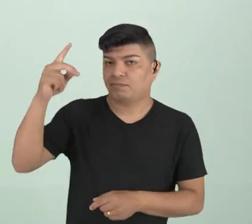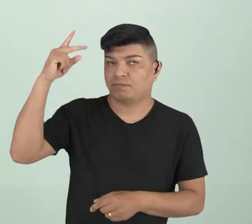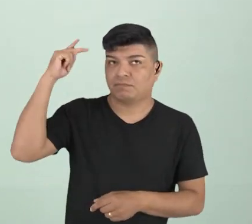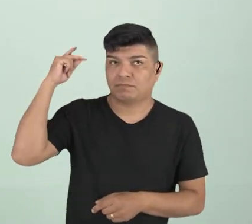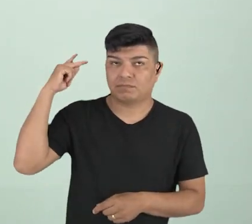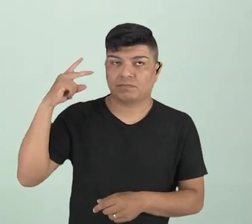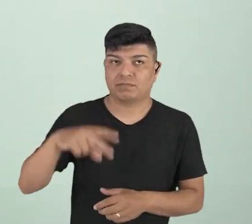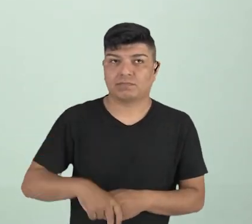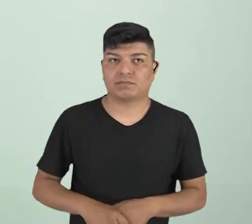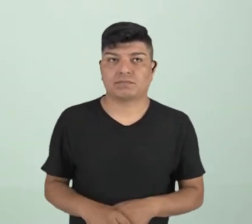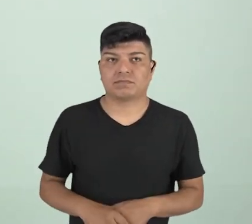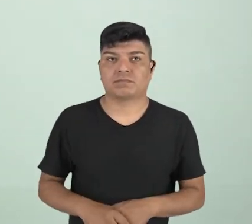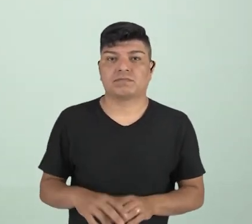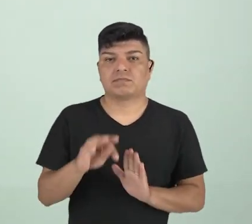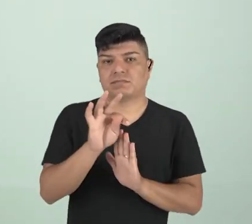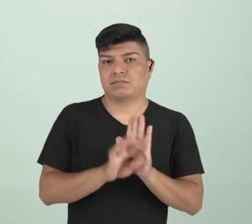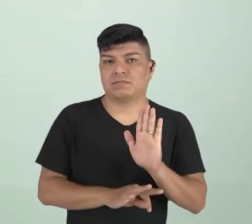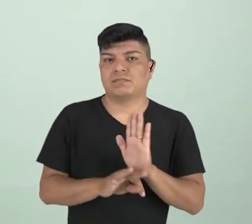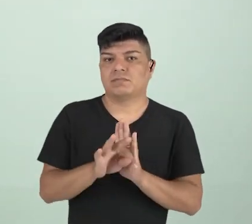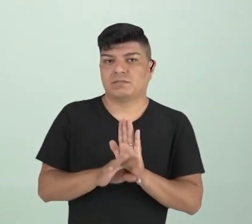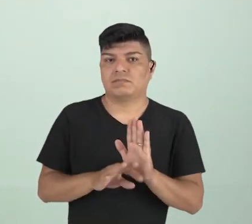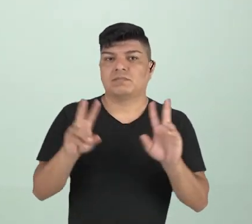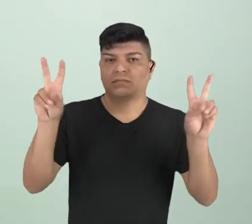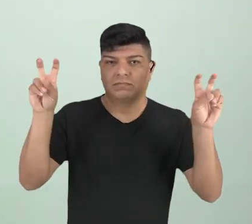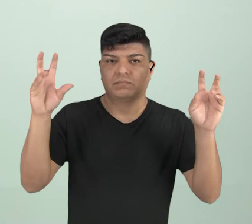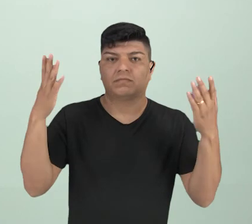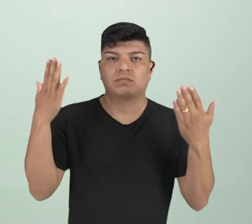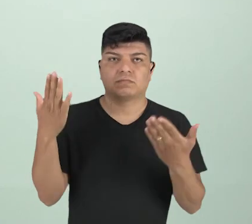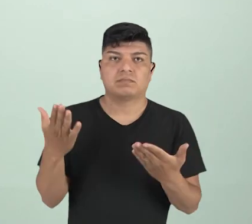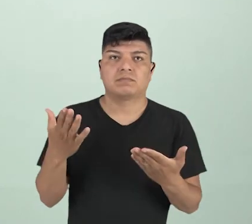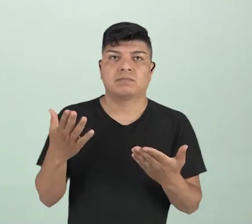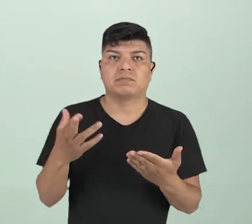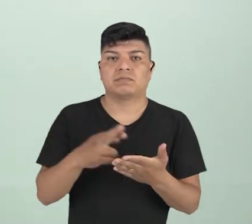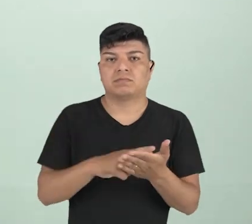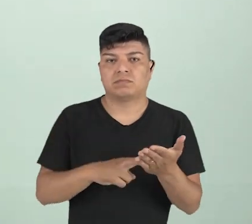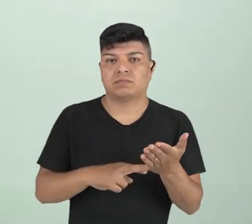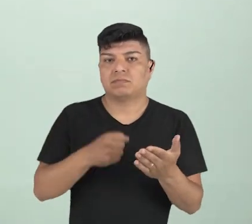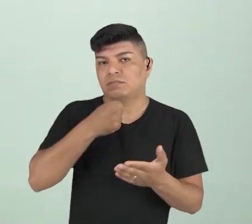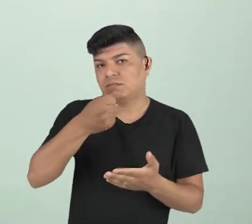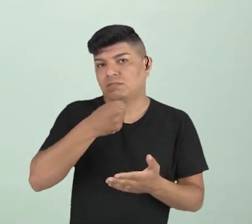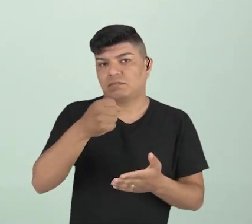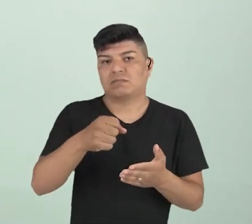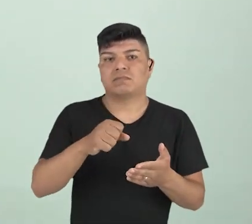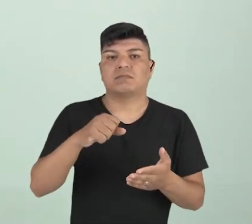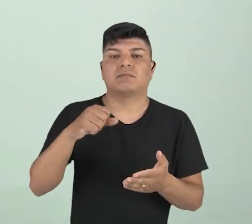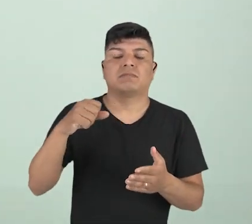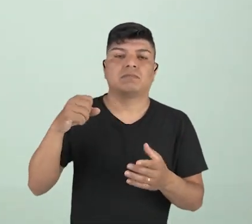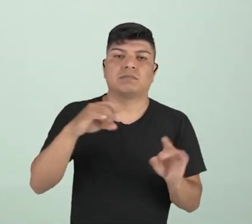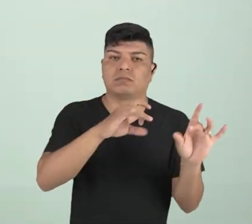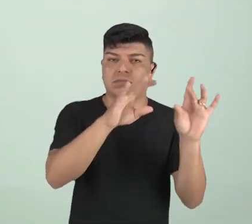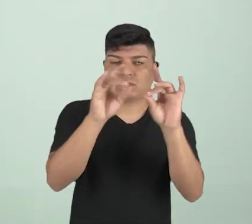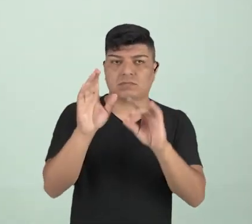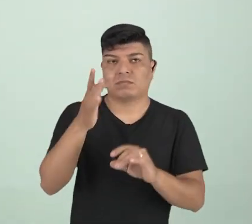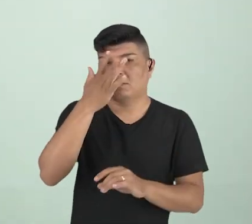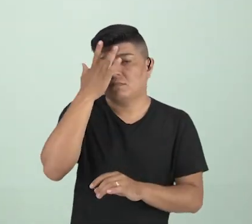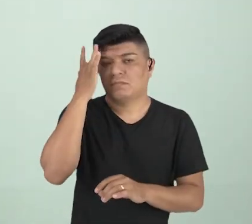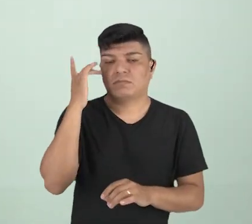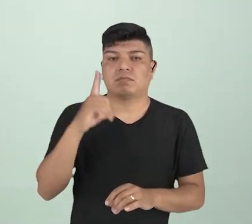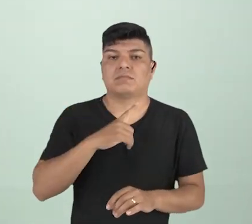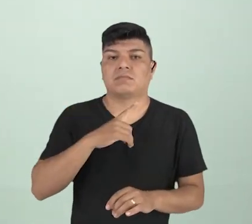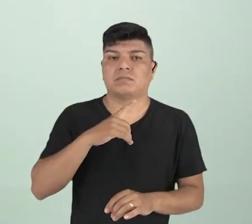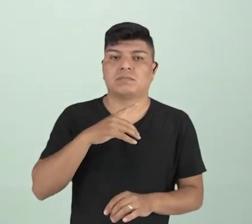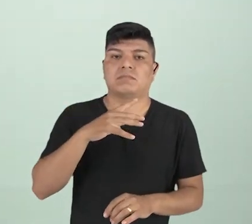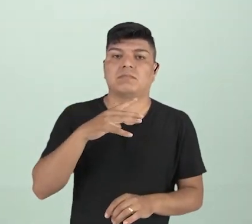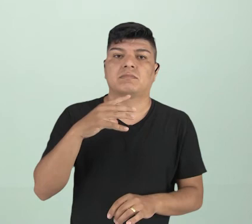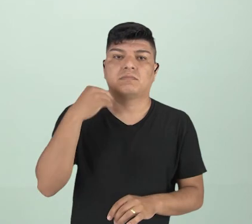tempo textos a respeito disso, com jornalistas especializados, com pessoas que têm conhecimento